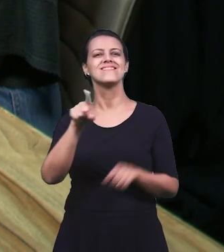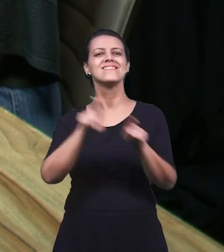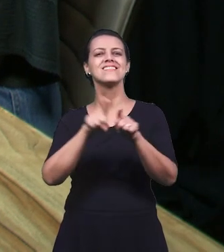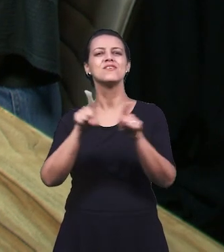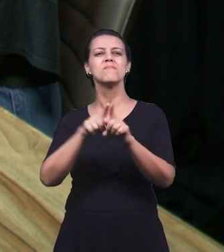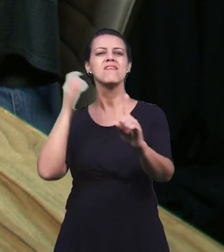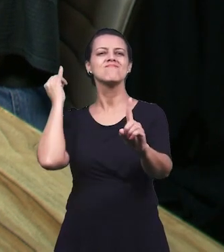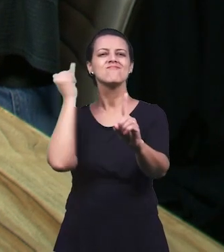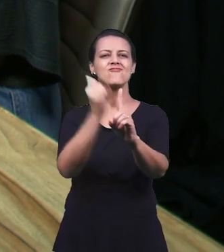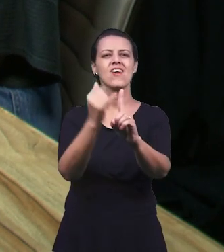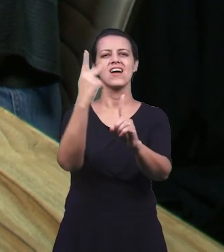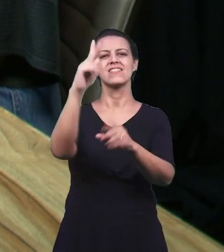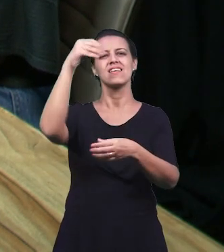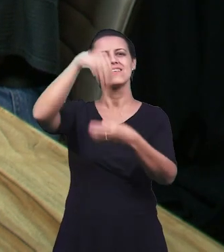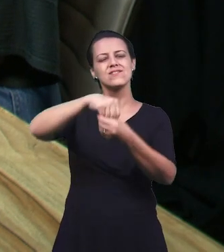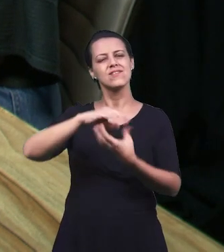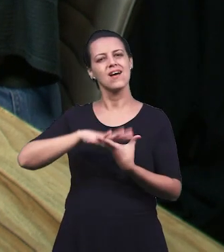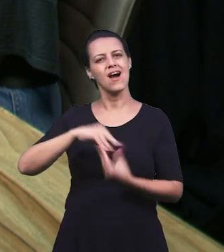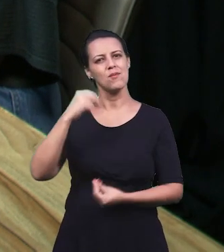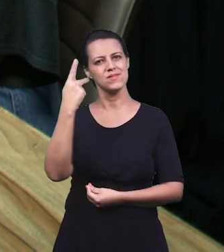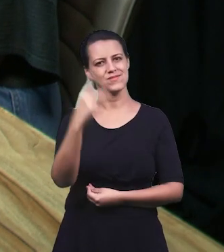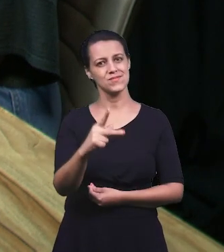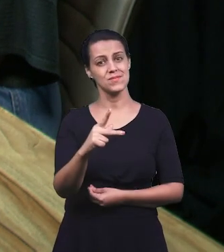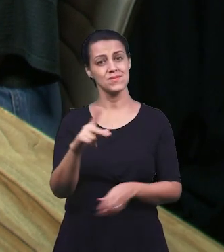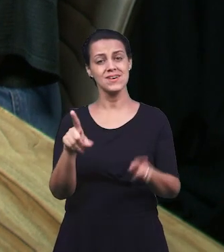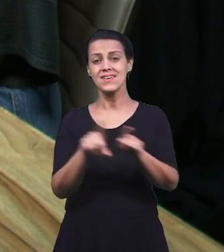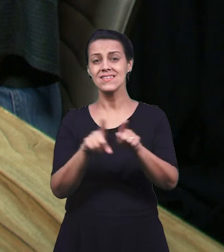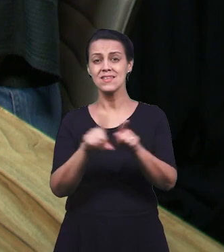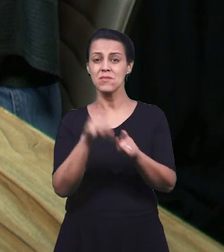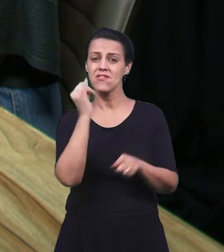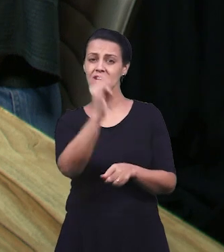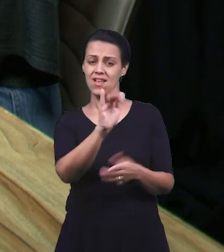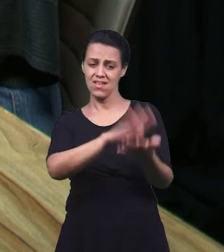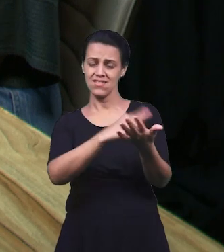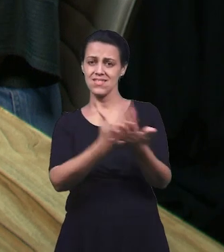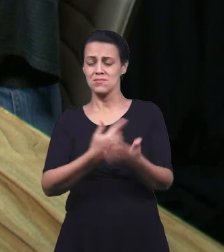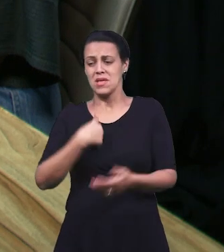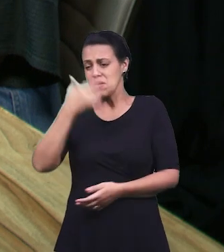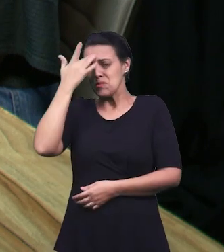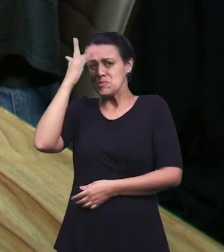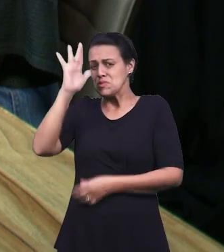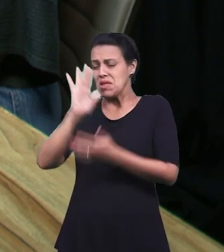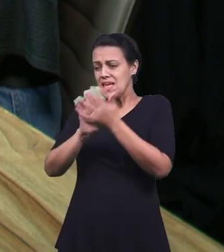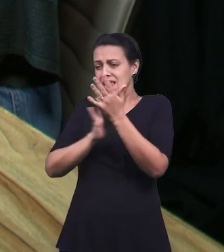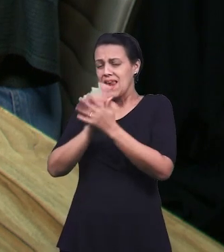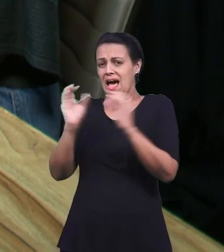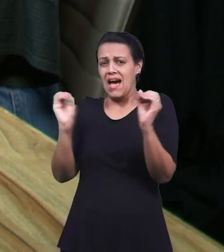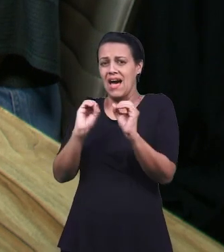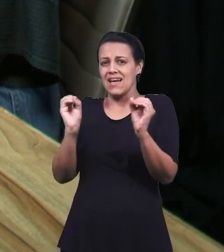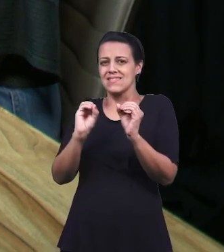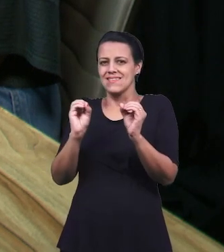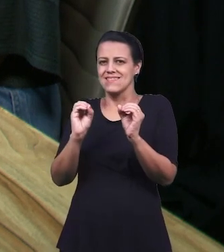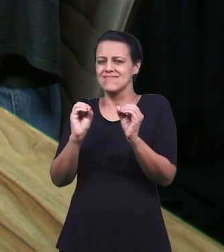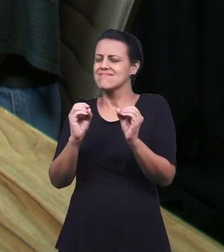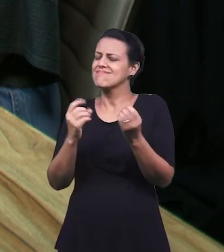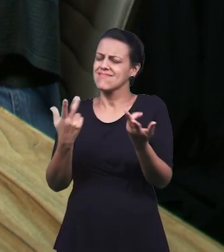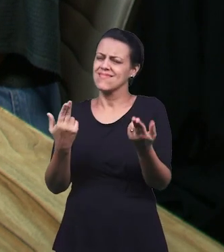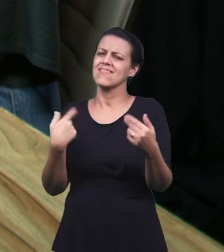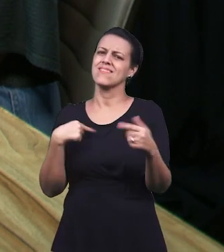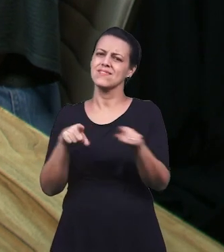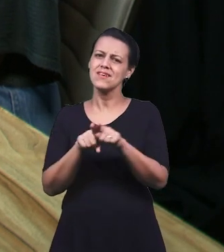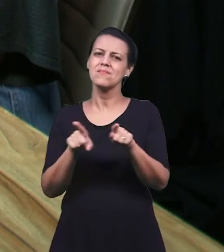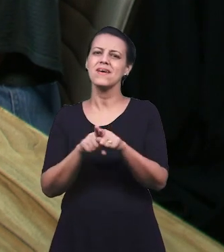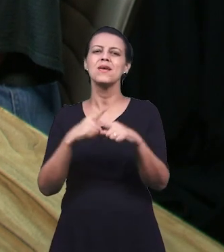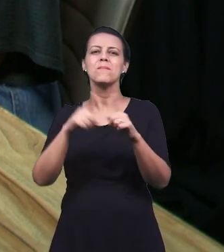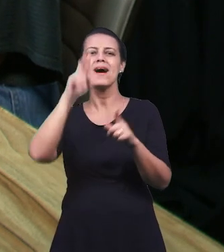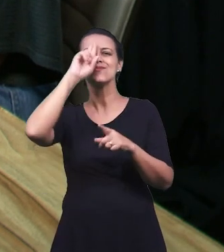sua alma, né, pastor? É verdade. E aos intérpretes de que: "Ai, Priscila, eu não sei nada". Eu também não sabia na Bolívia, mas o Senhor é que Amém.